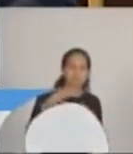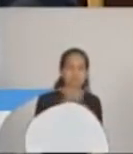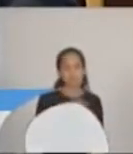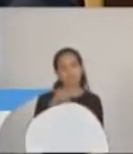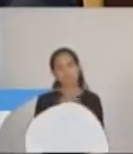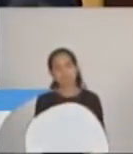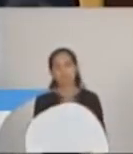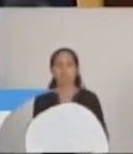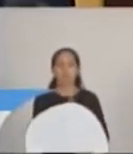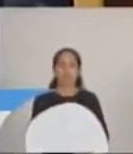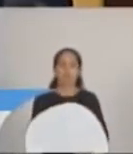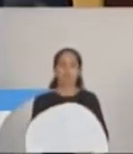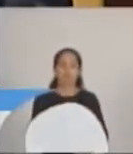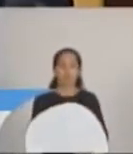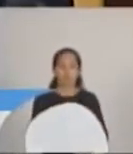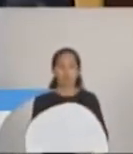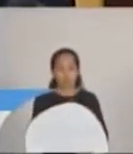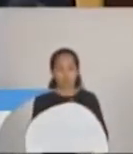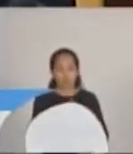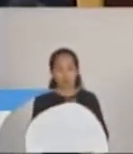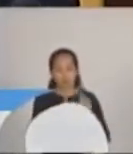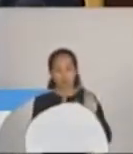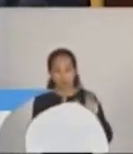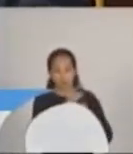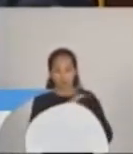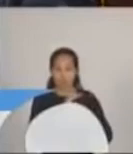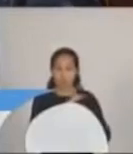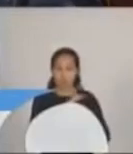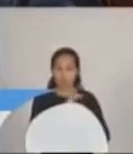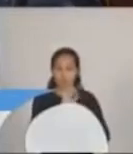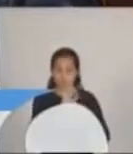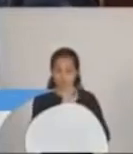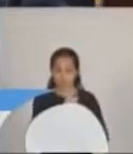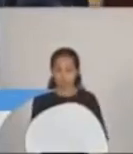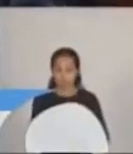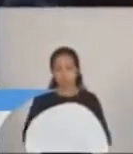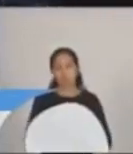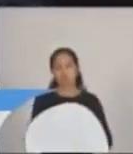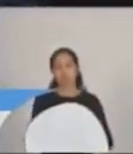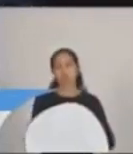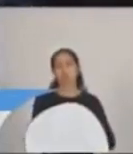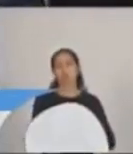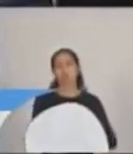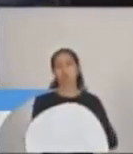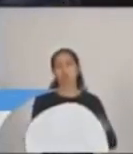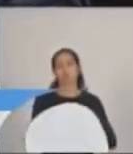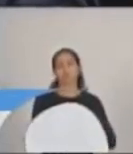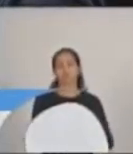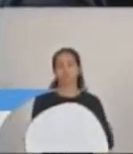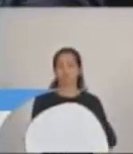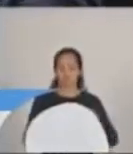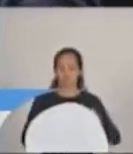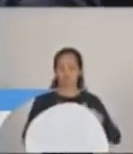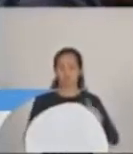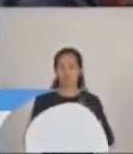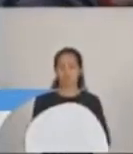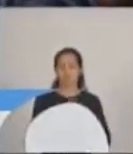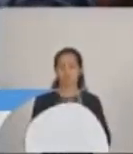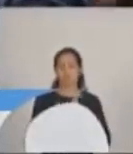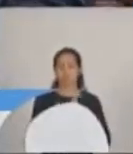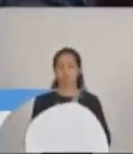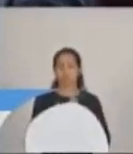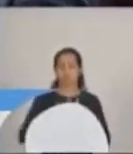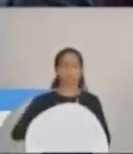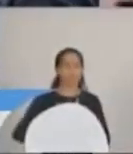Estadual, na qual prevê que o controle poderá apenas recair sobre os atos do Executivo e não